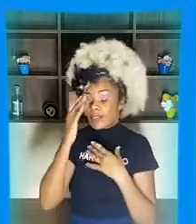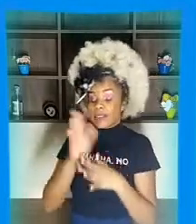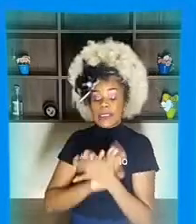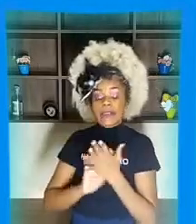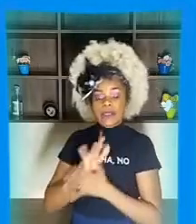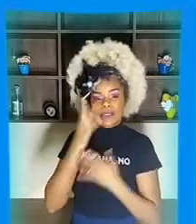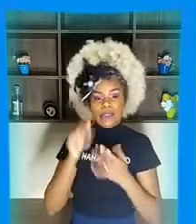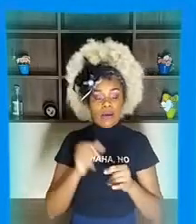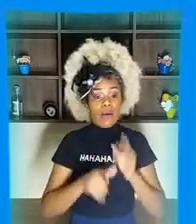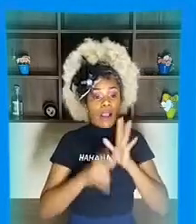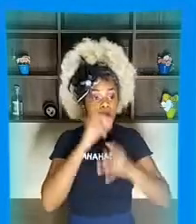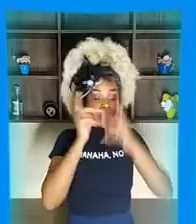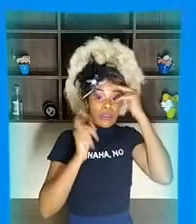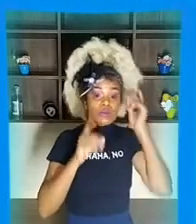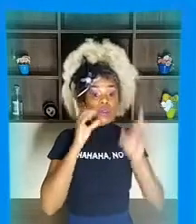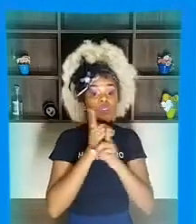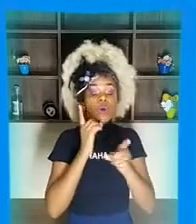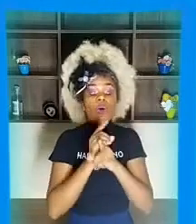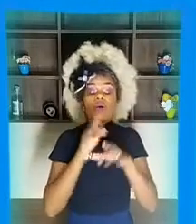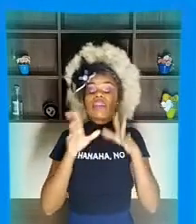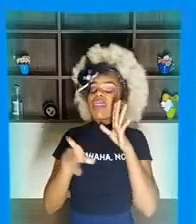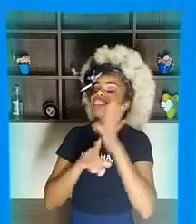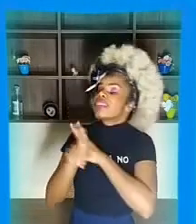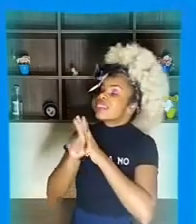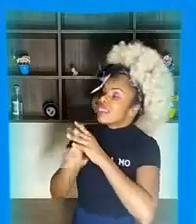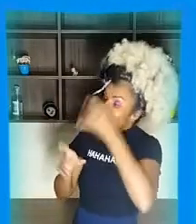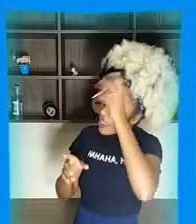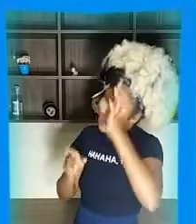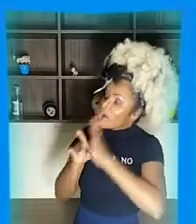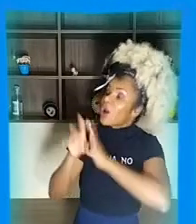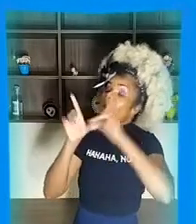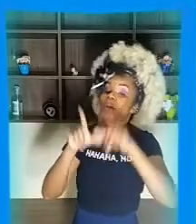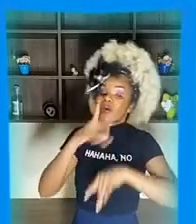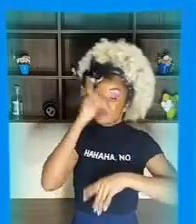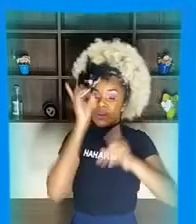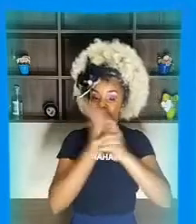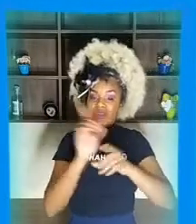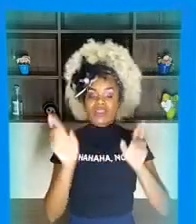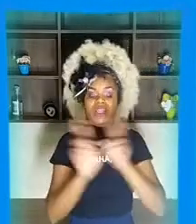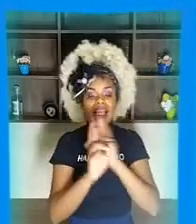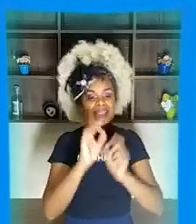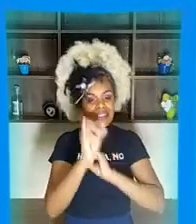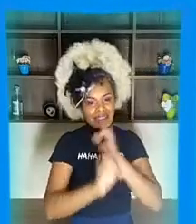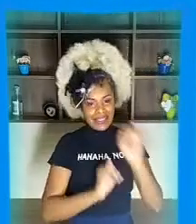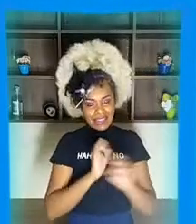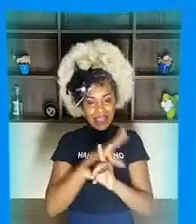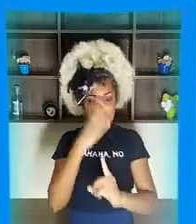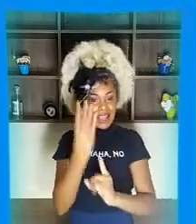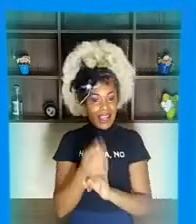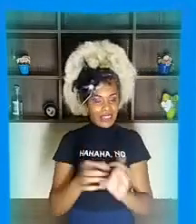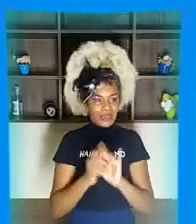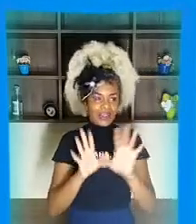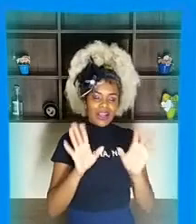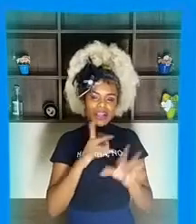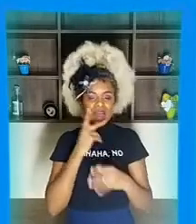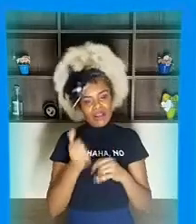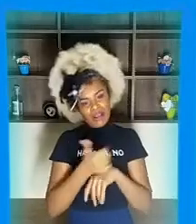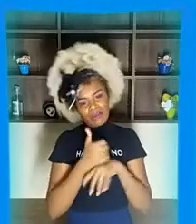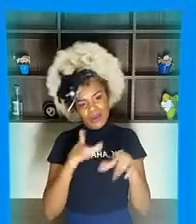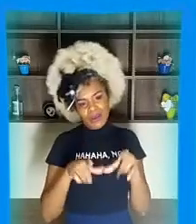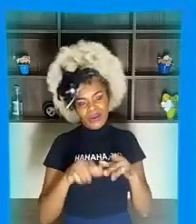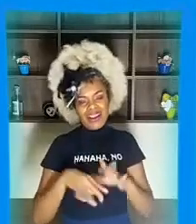que o pessoal te encontra nas redes sociais, Denis? Além de acessar o site da ArtUni. Eu ia falar que o melhor lugar é